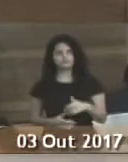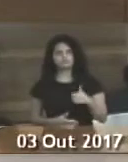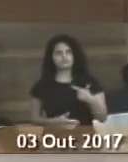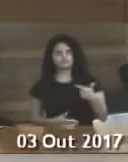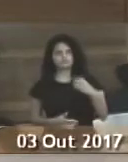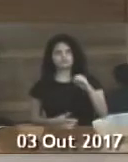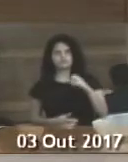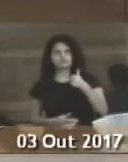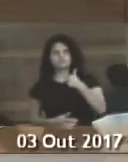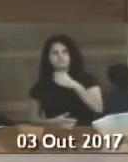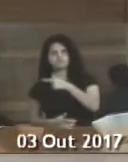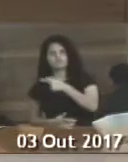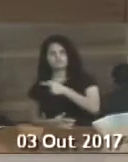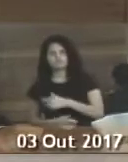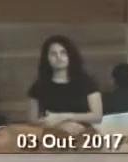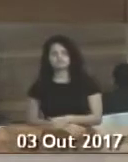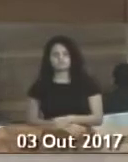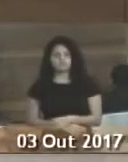2017.